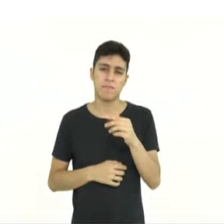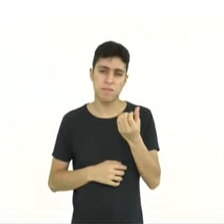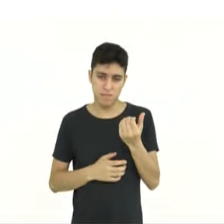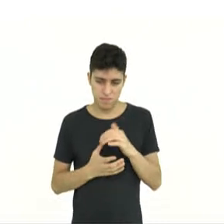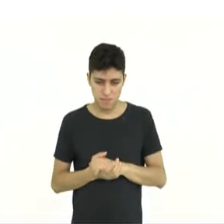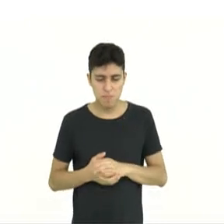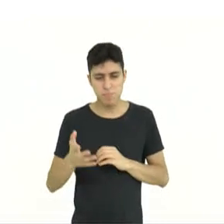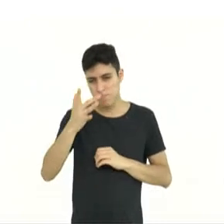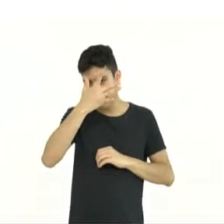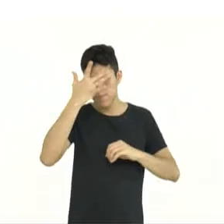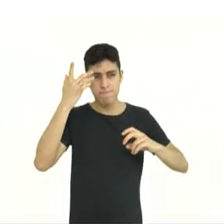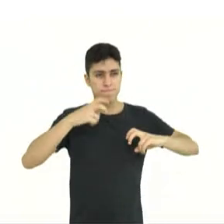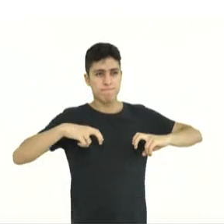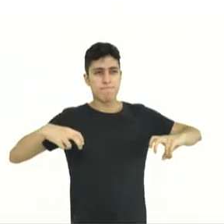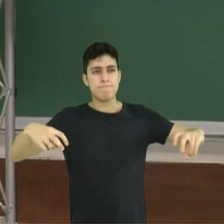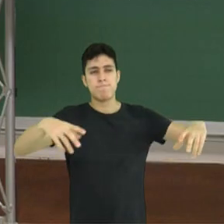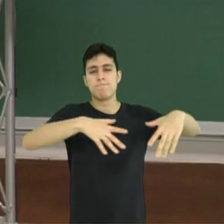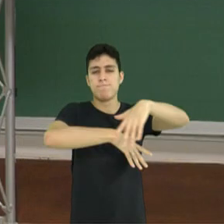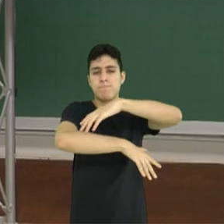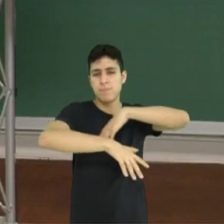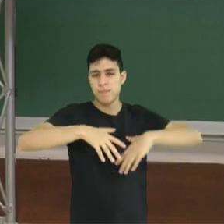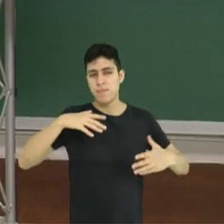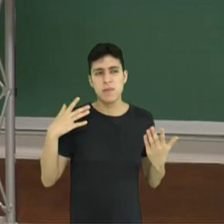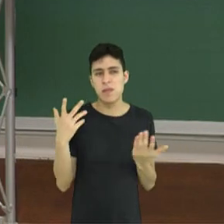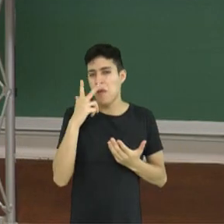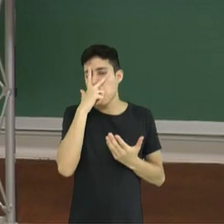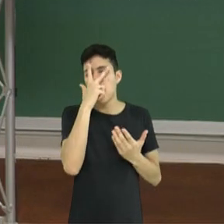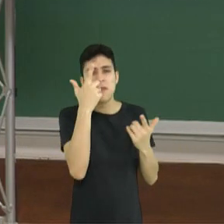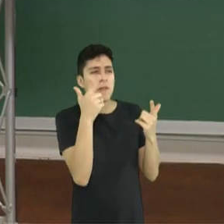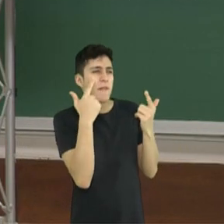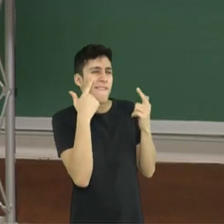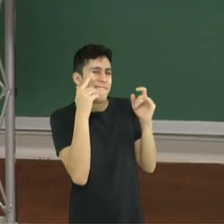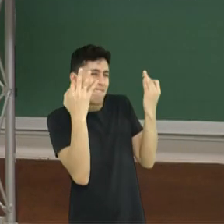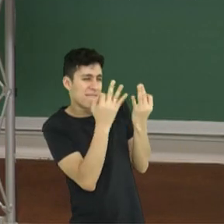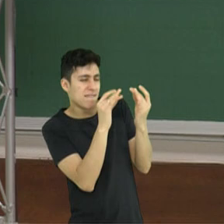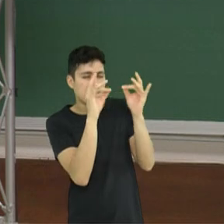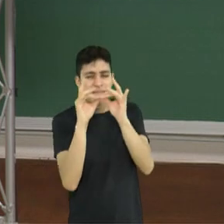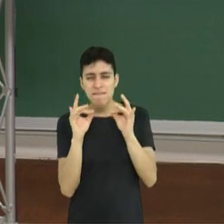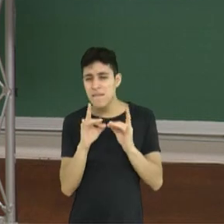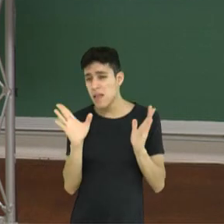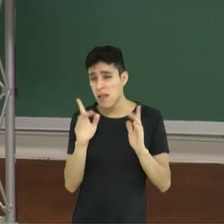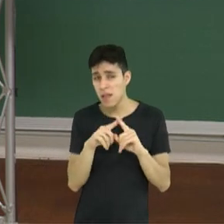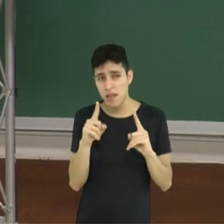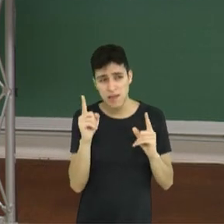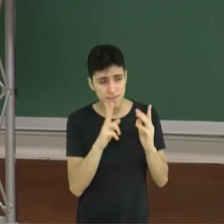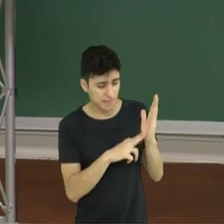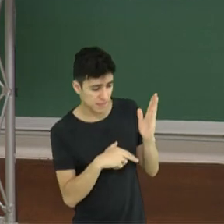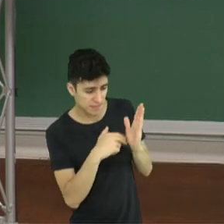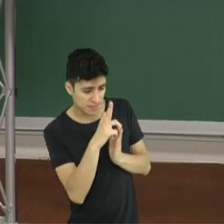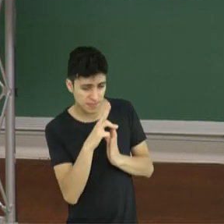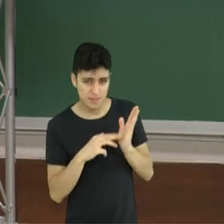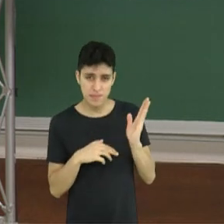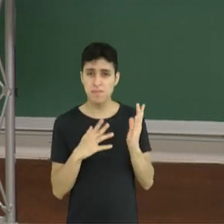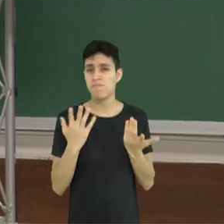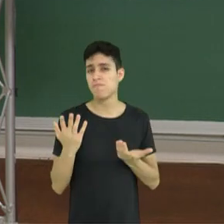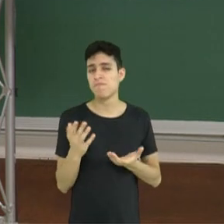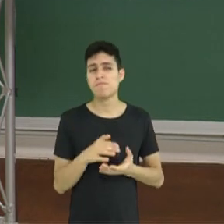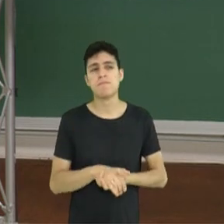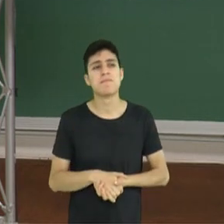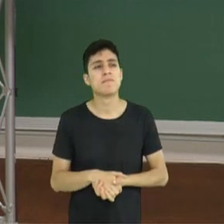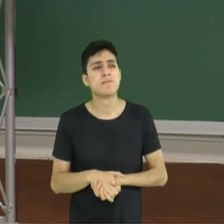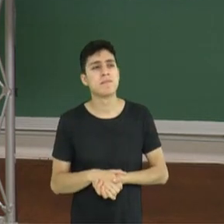muitas pessoas muita falta de contorno né mas você vê que a pincelada pela primeira vez